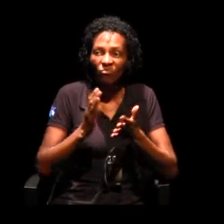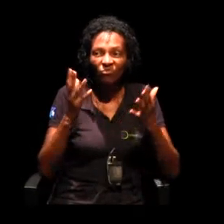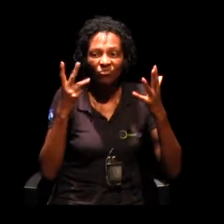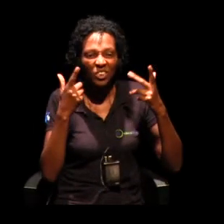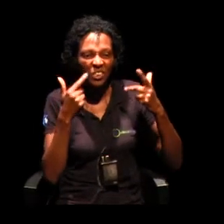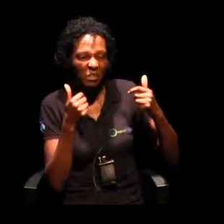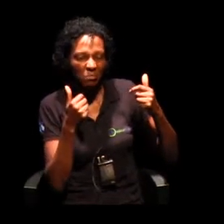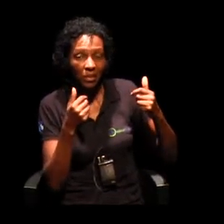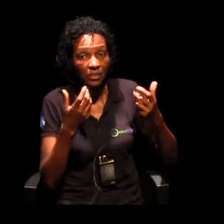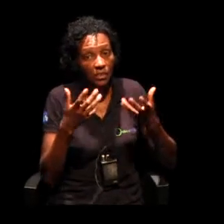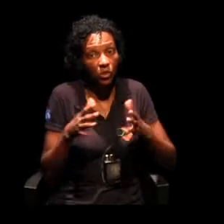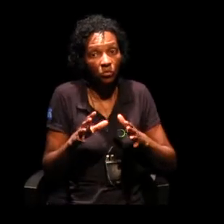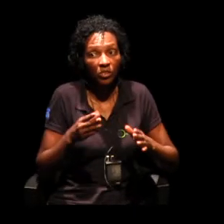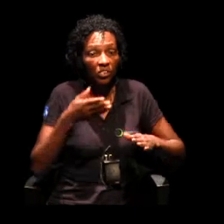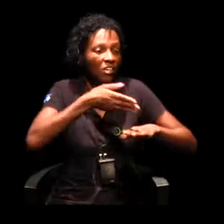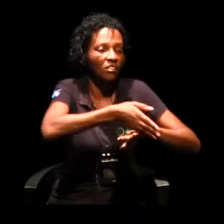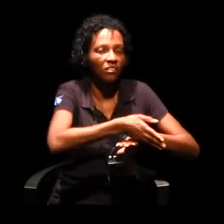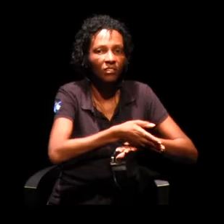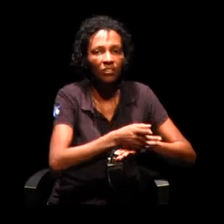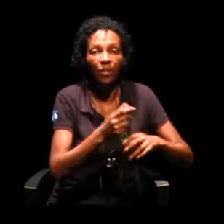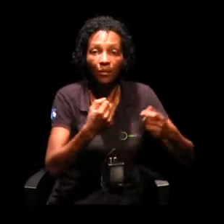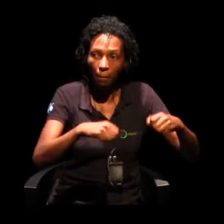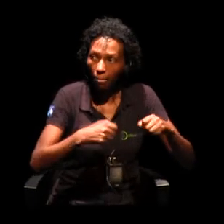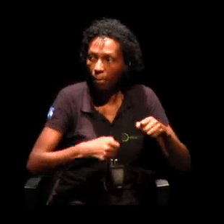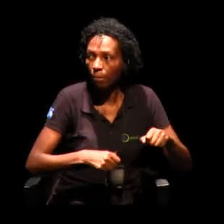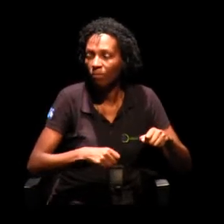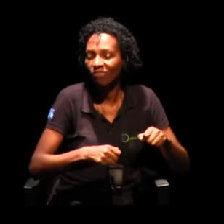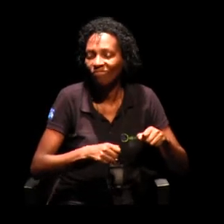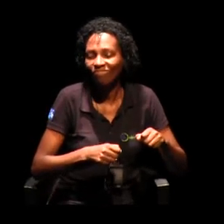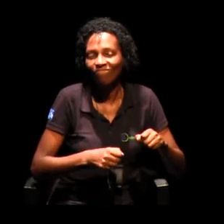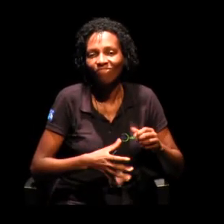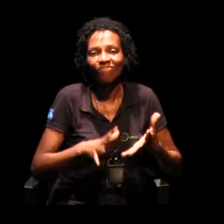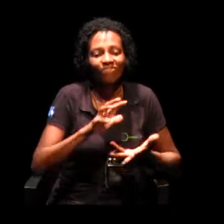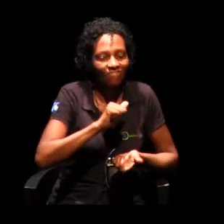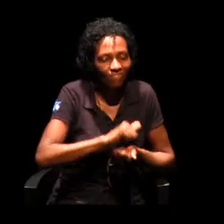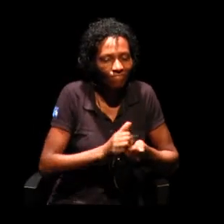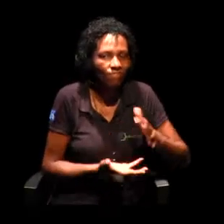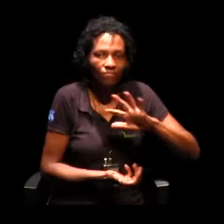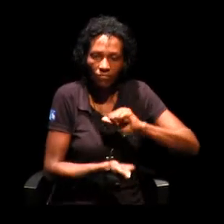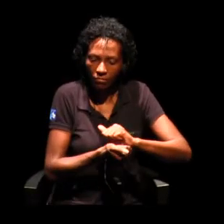haver animais não desejáveis. Então, nós tivemos que